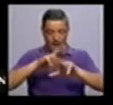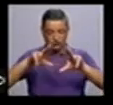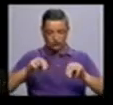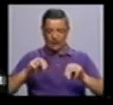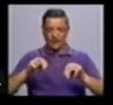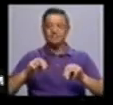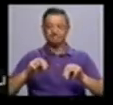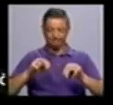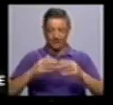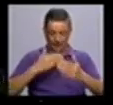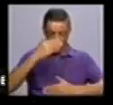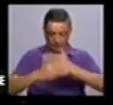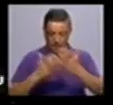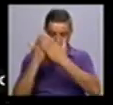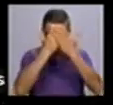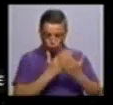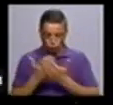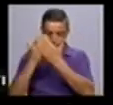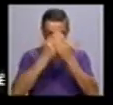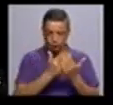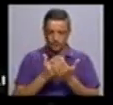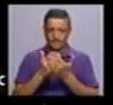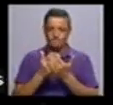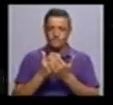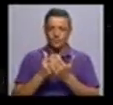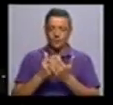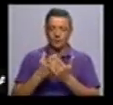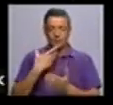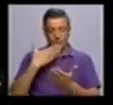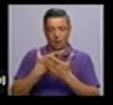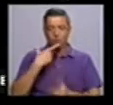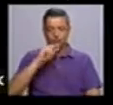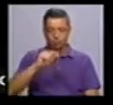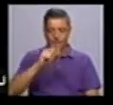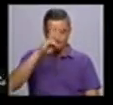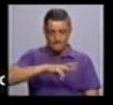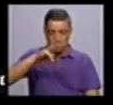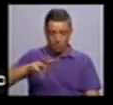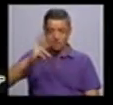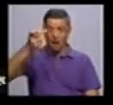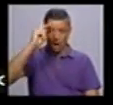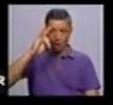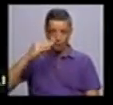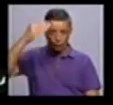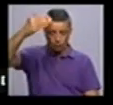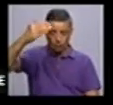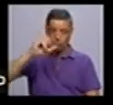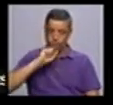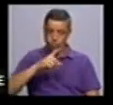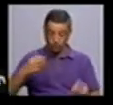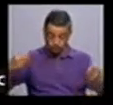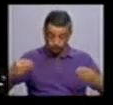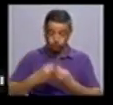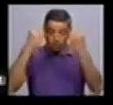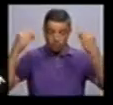estudos sobre a sua dinâmica e a sua órbita, eventualmente daqui a alguns milhões de anos pode até chocar com